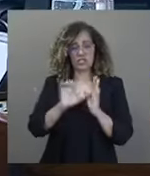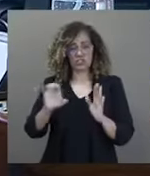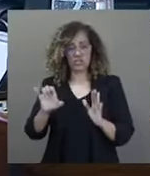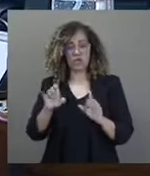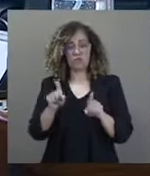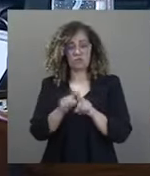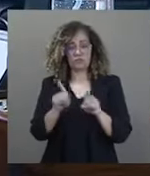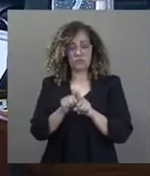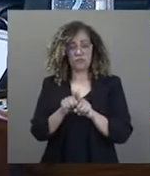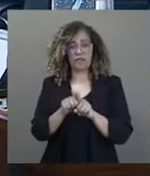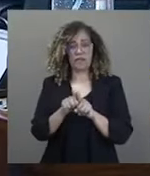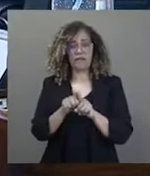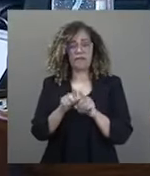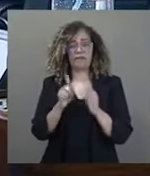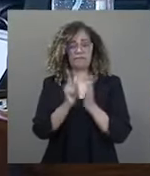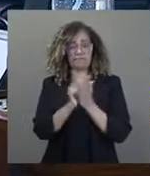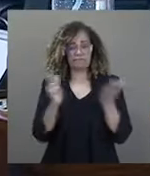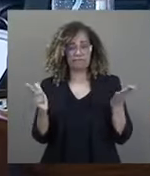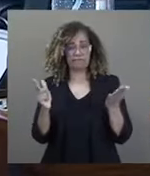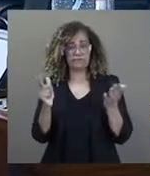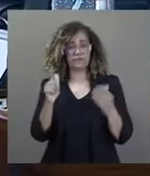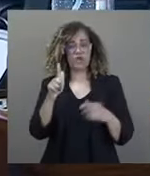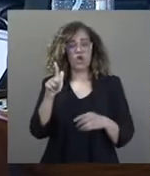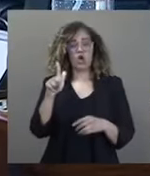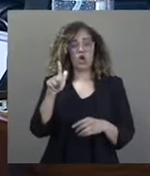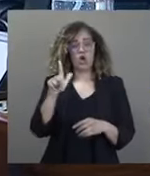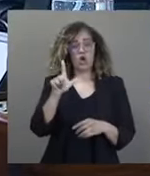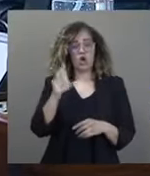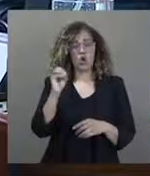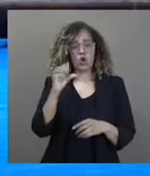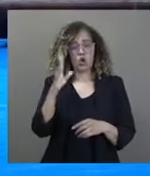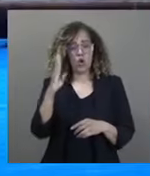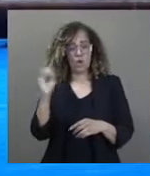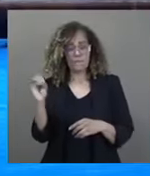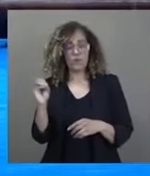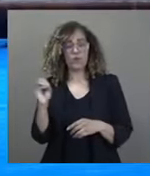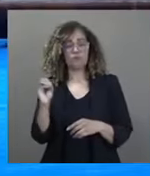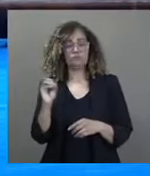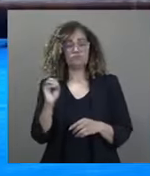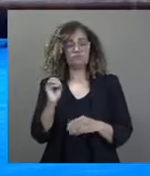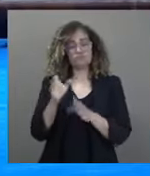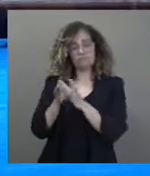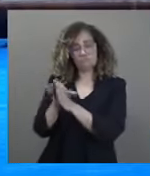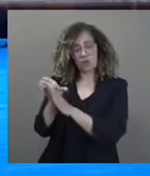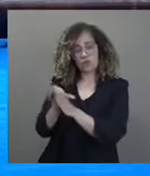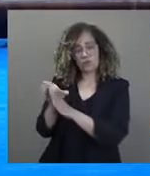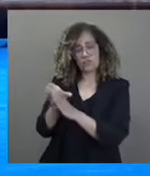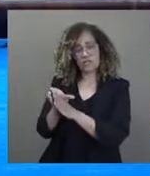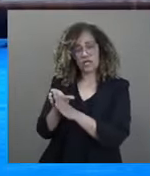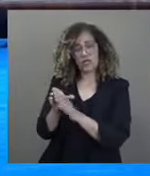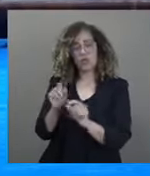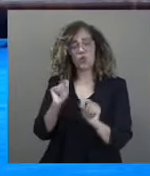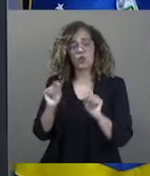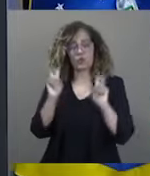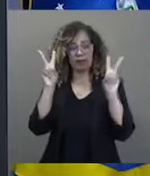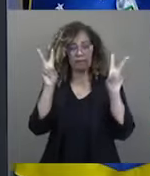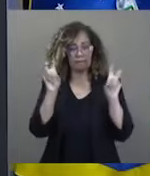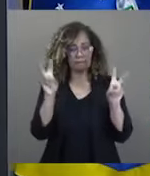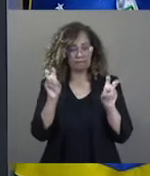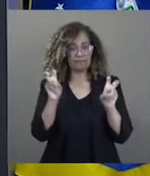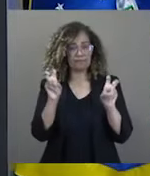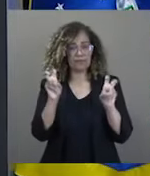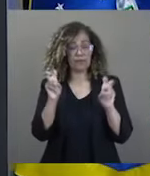Globo faz uma simples objetiva e necessária recomendação abre aspas o